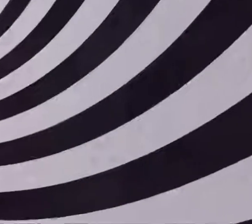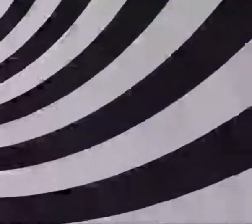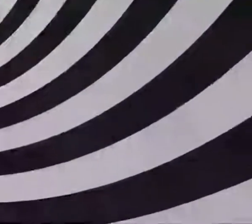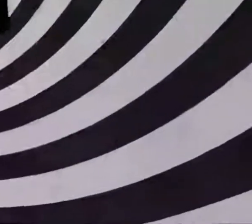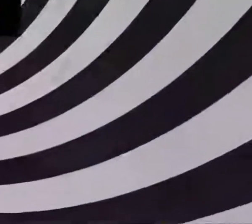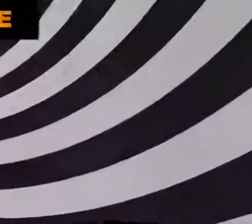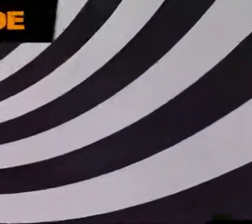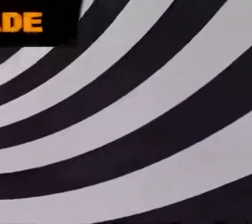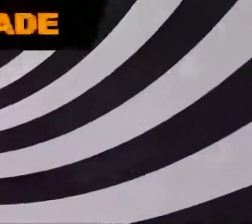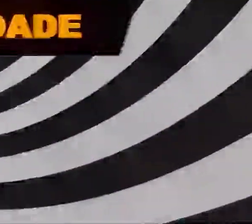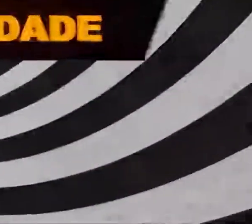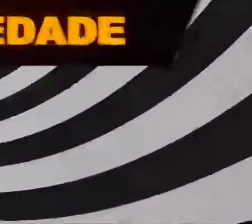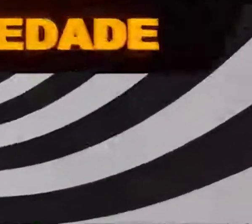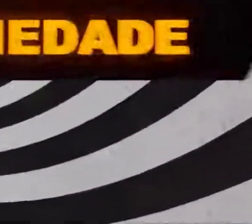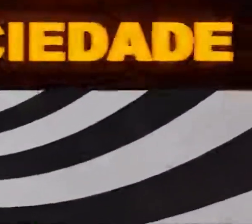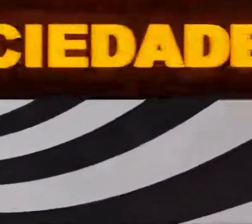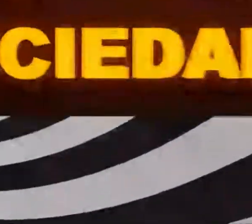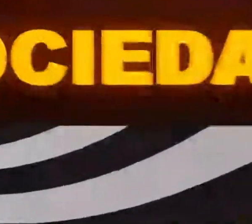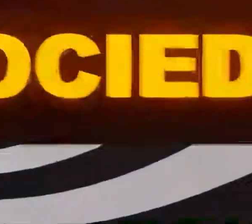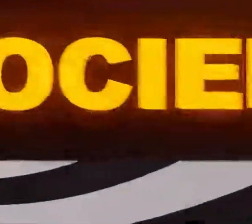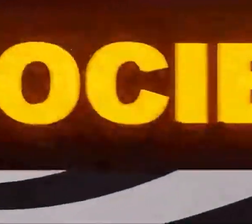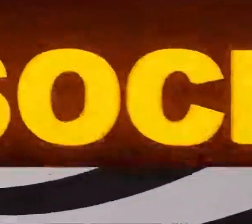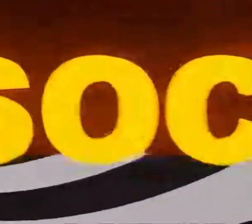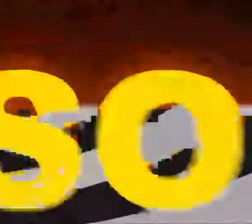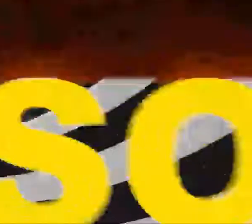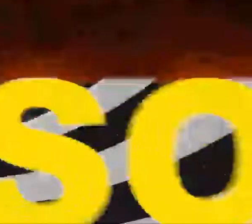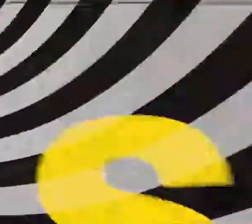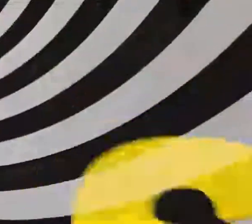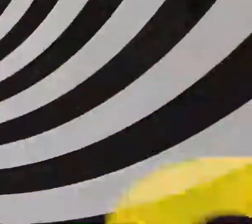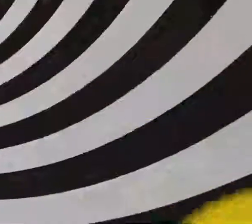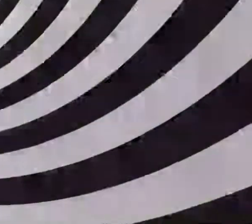Imagem corporal e padrões da sociedade.